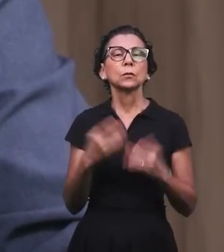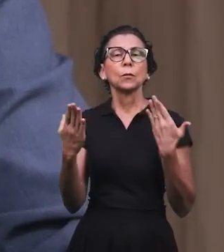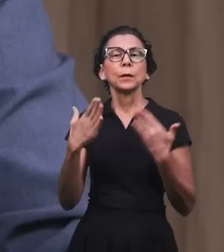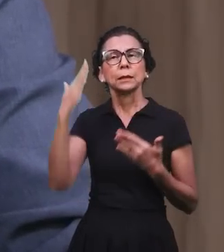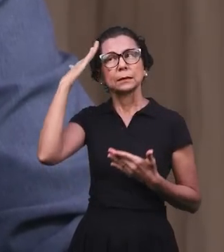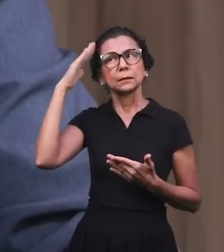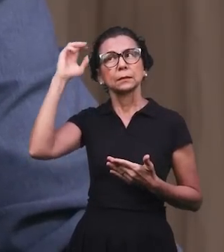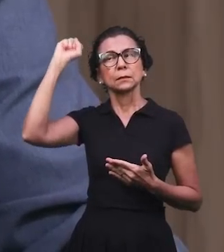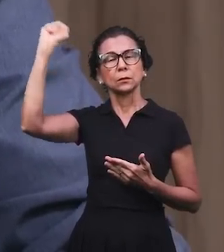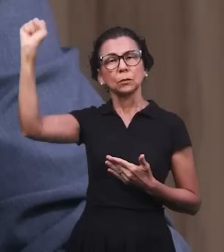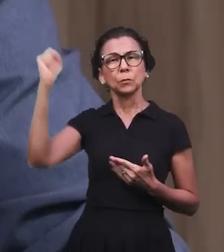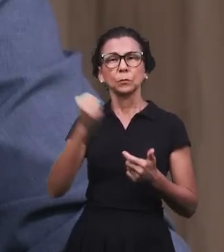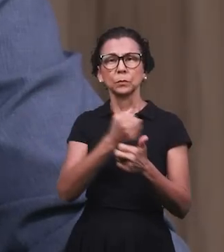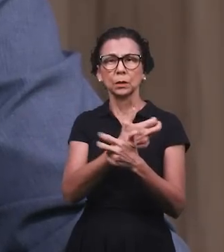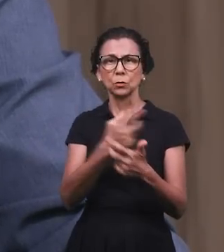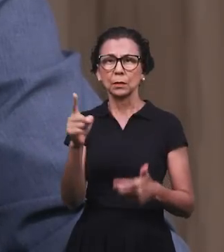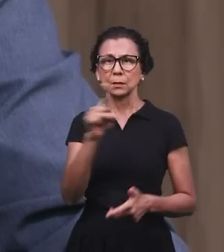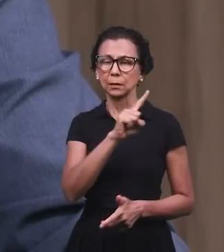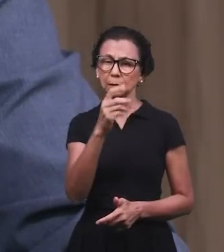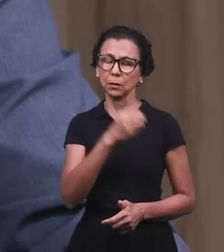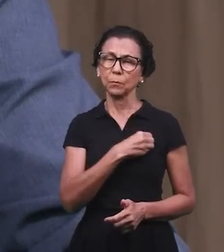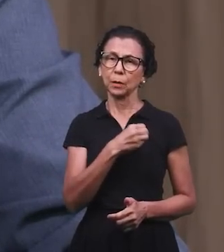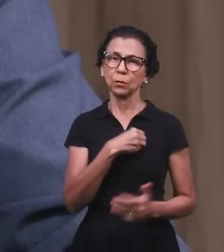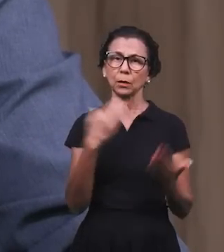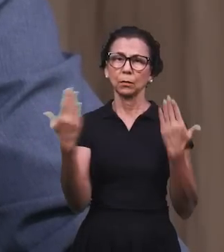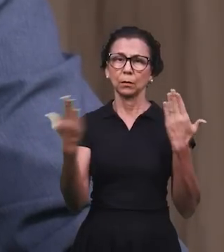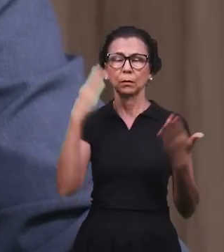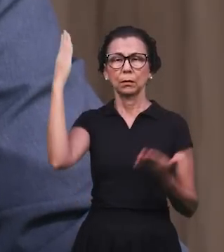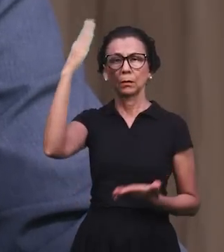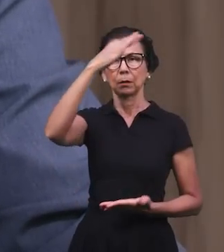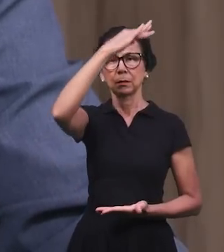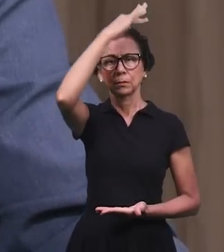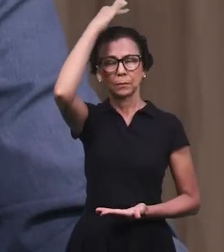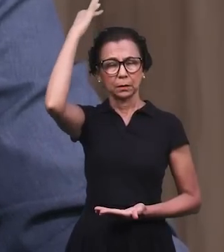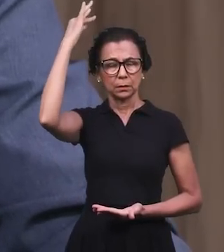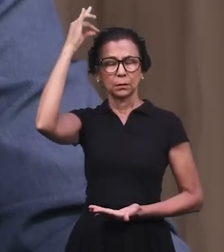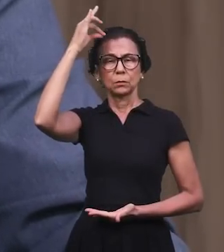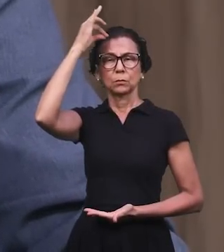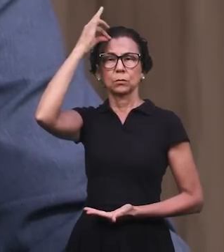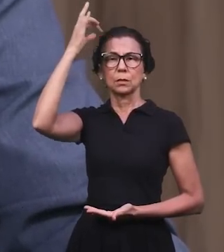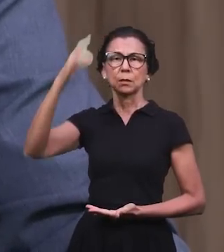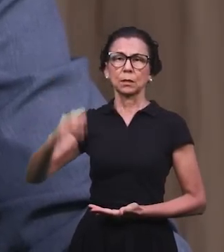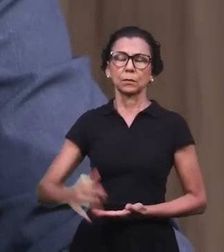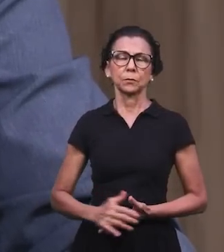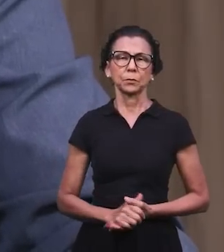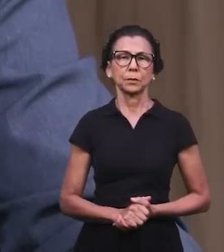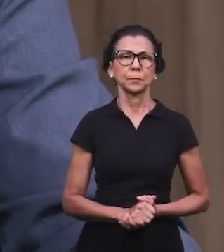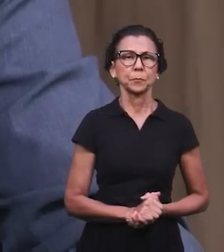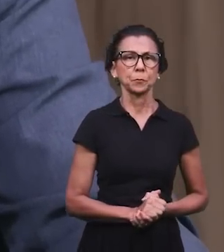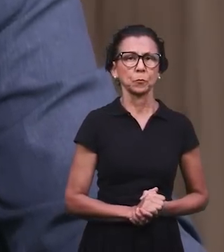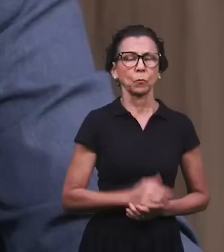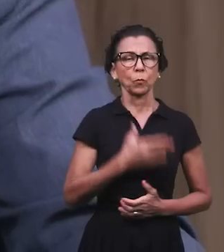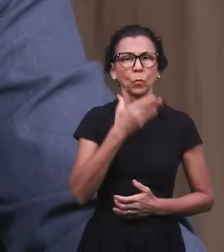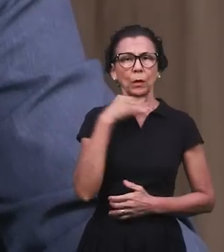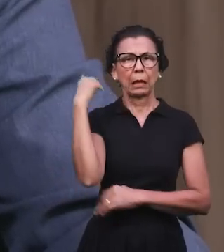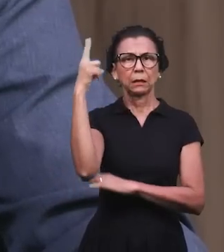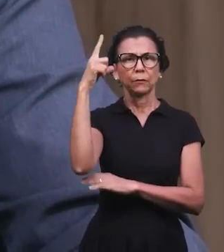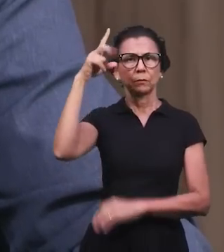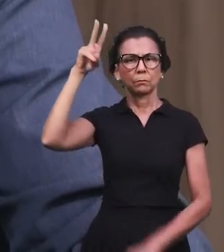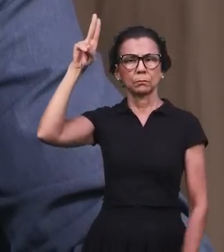fazer, né? Davi, ele foi um soldado, ele batalhou. A palavra diz que